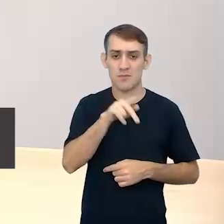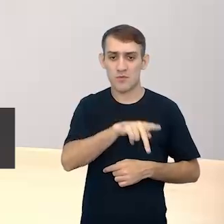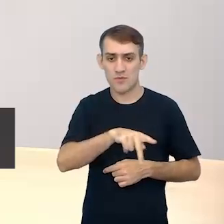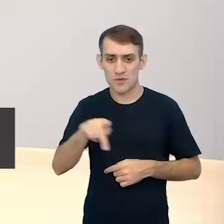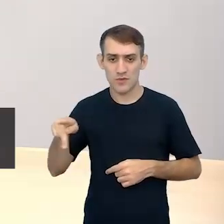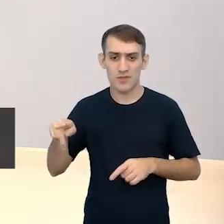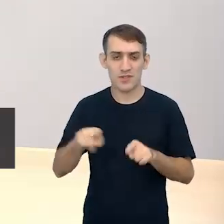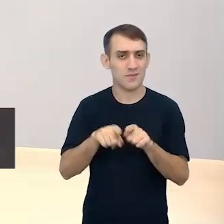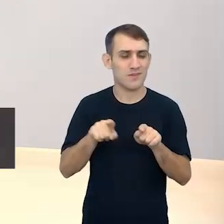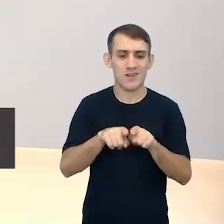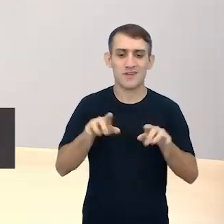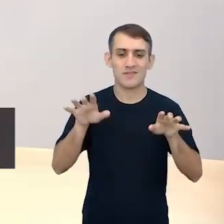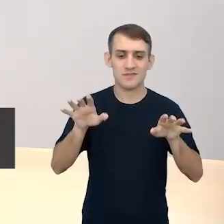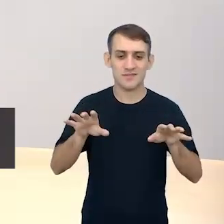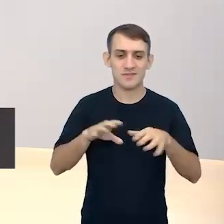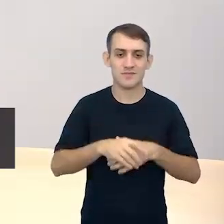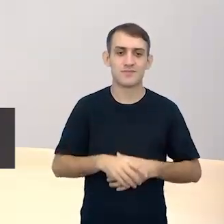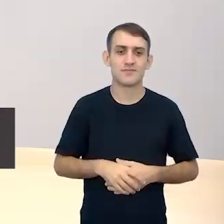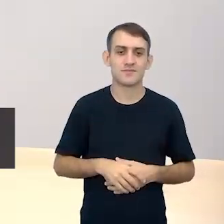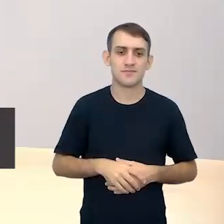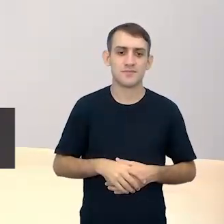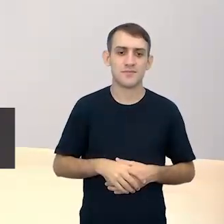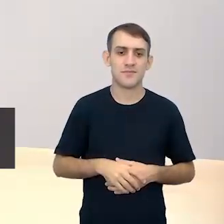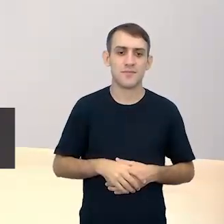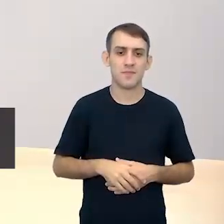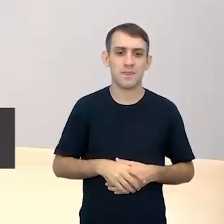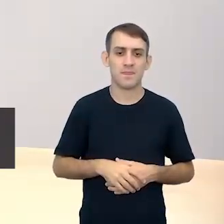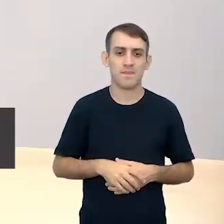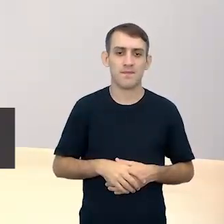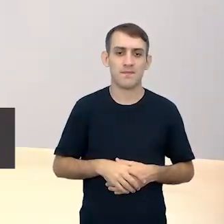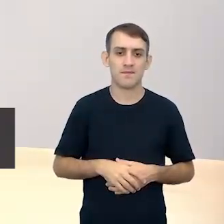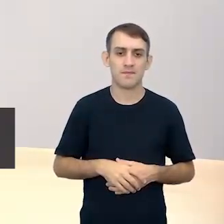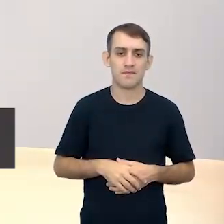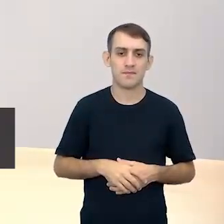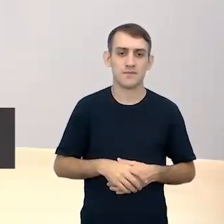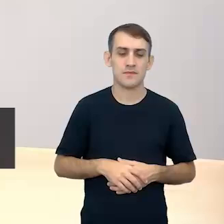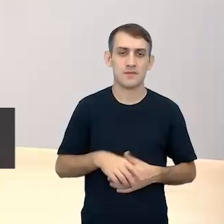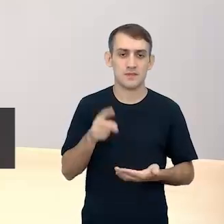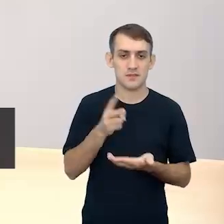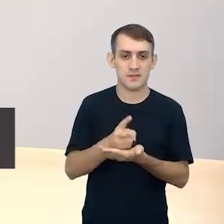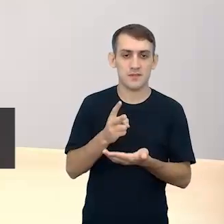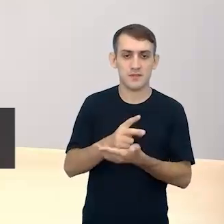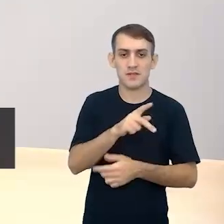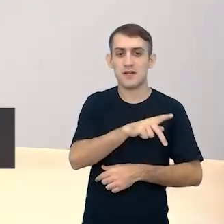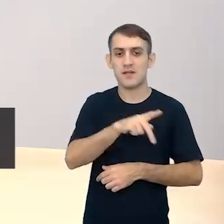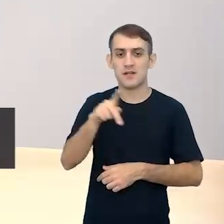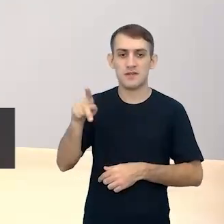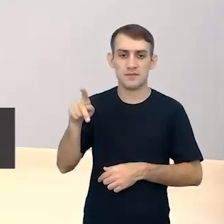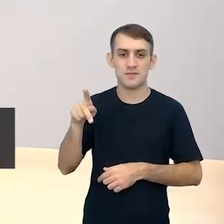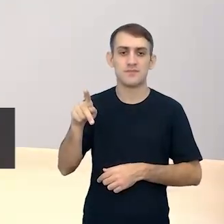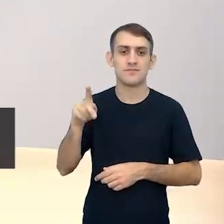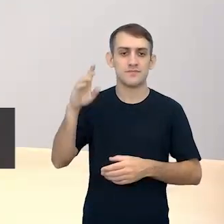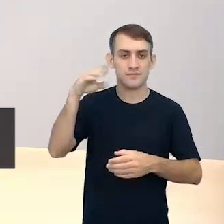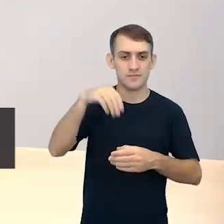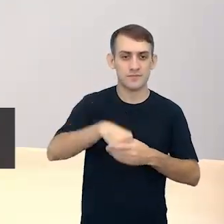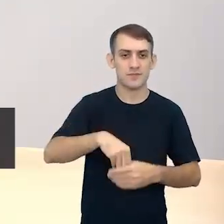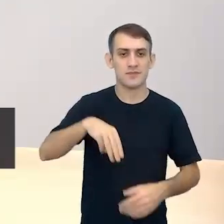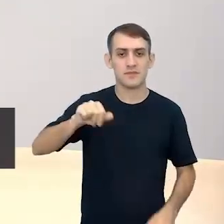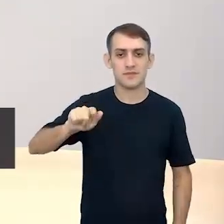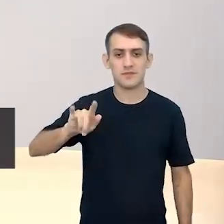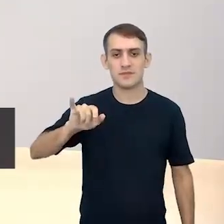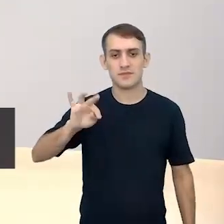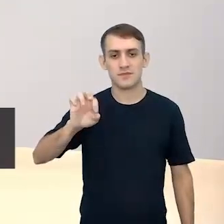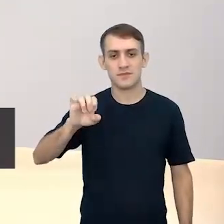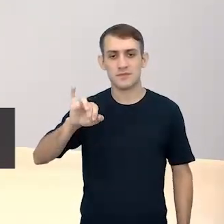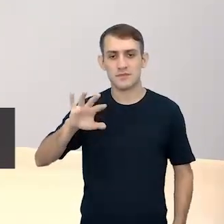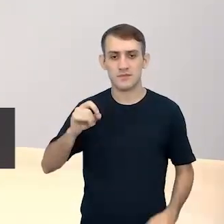nesse estilo, né? Foi. A própria, assim, a tendência da entrada dos professores dentro do magistério foi